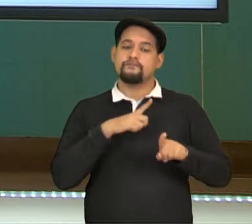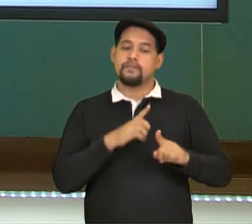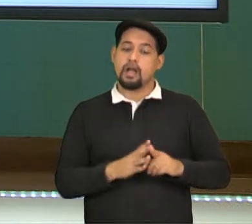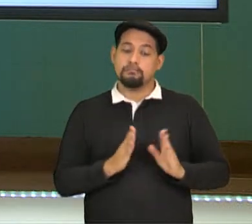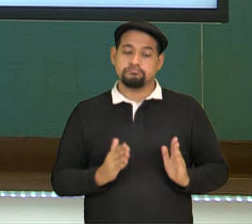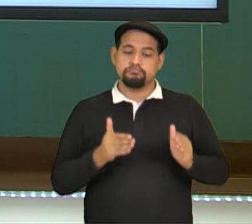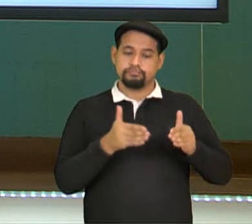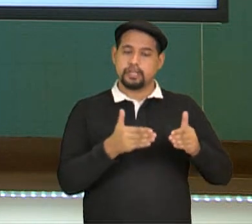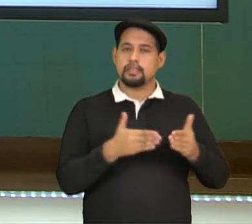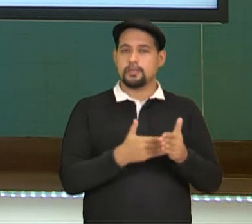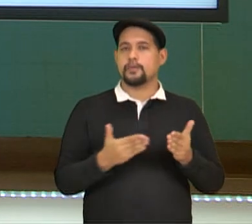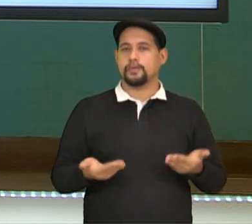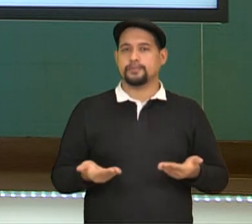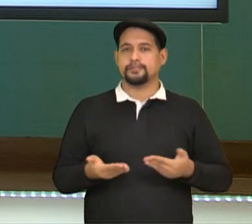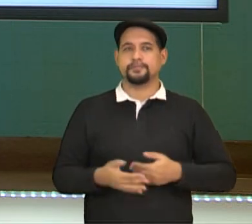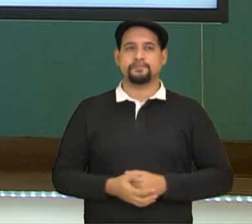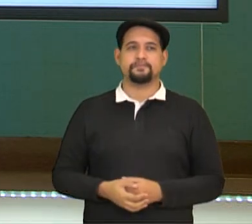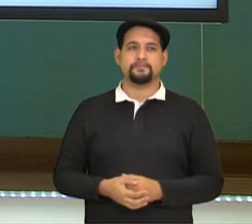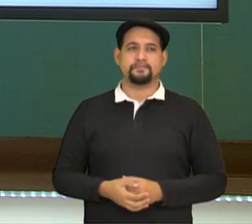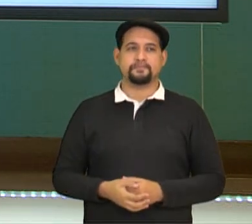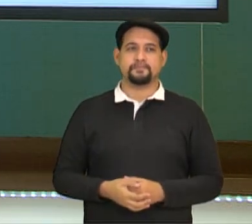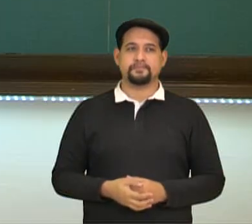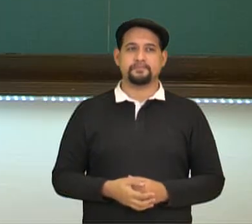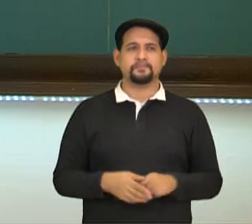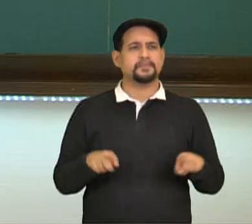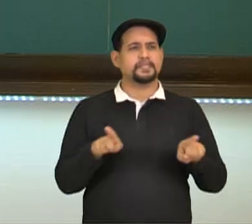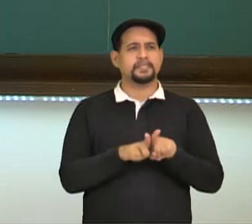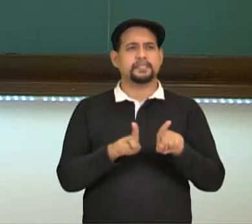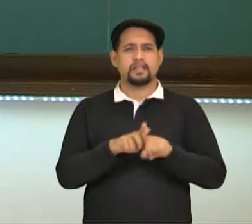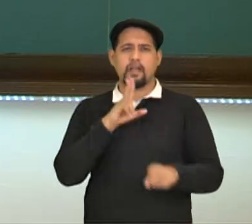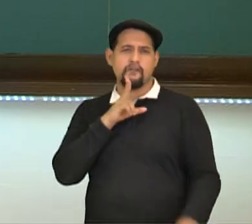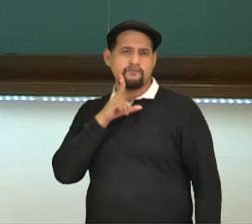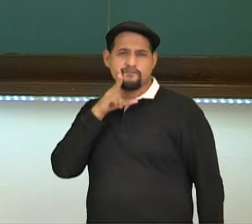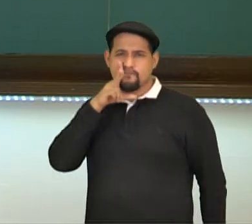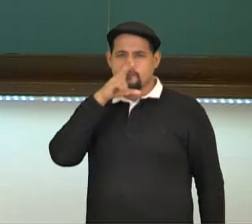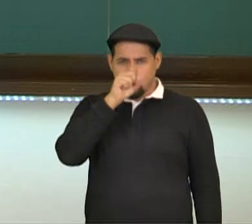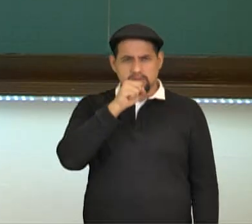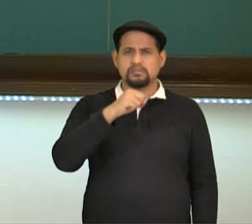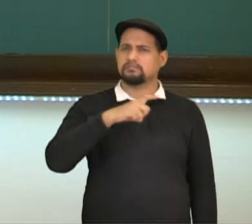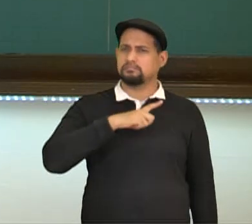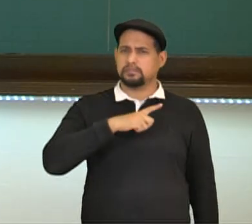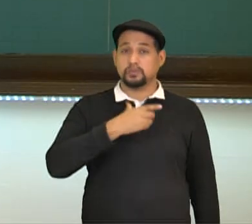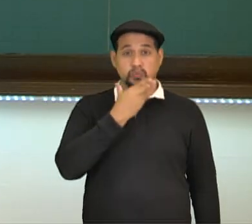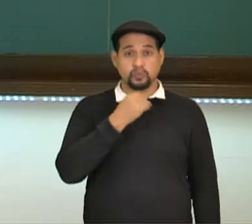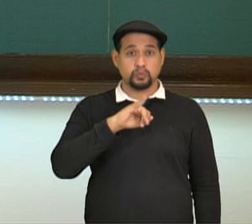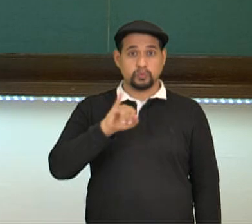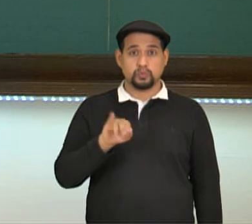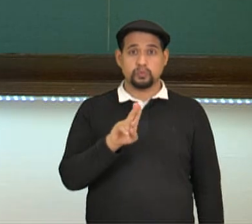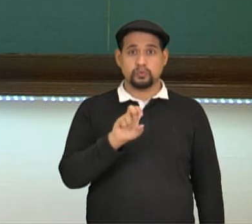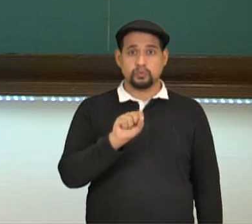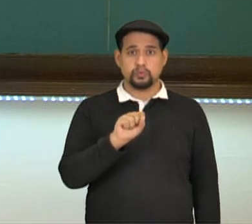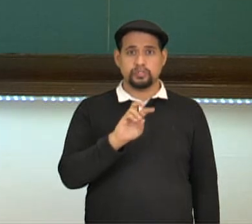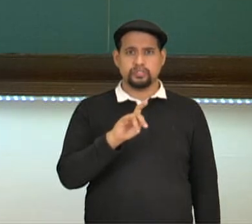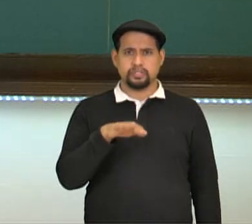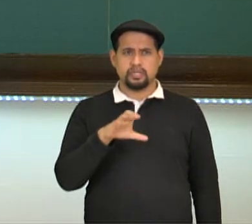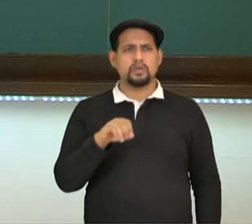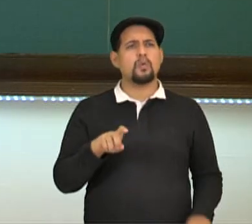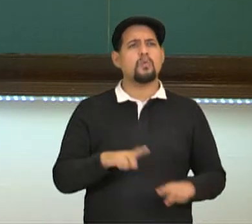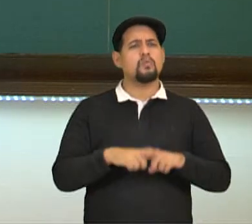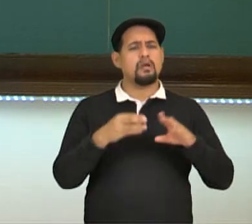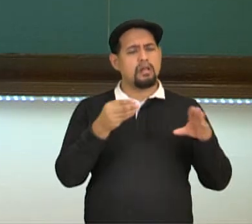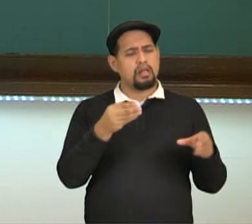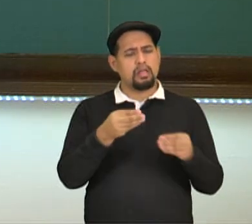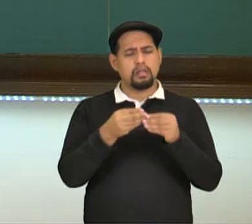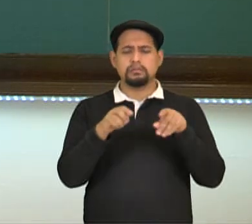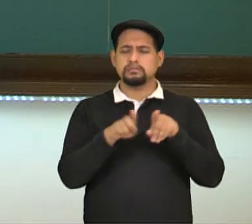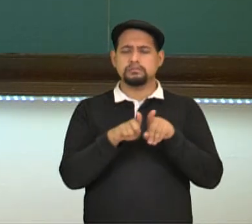até os dias de hoje. Então, além da força de Justiniano, qual outro elemento também era utilizado